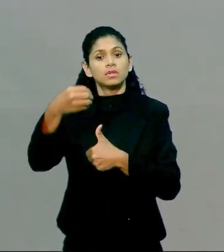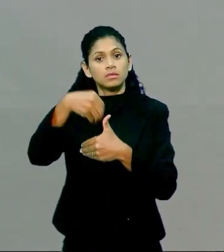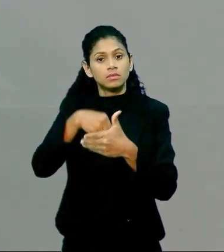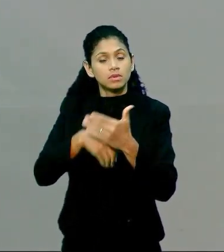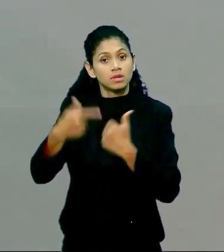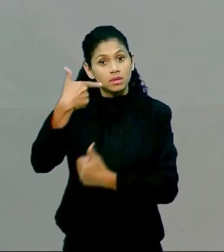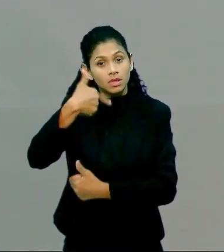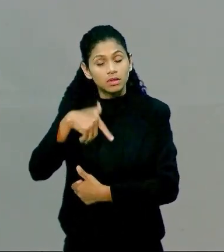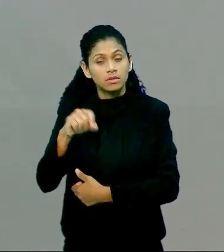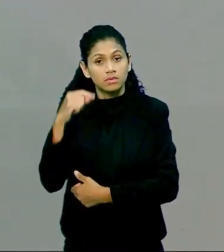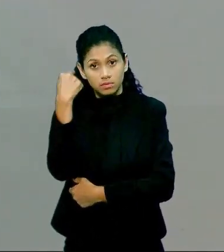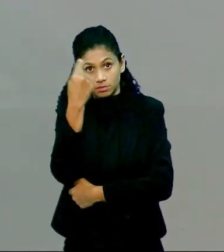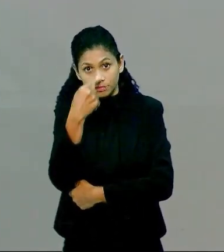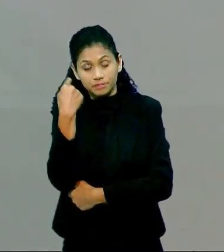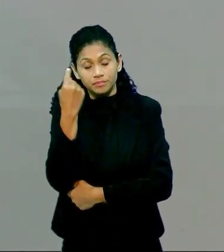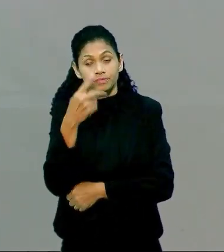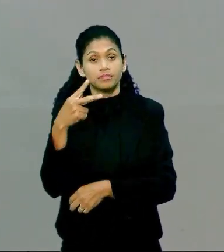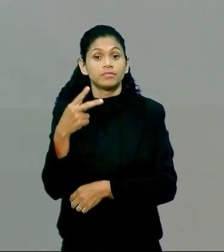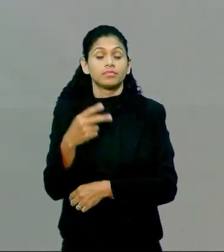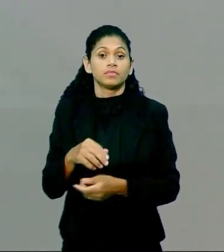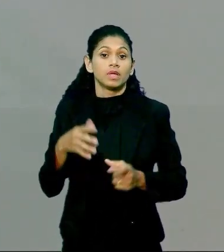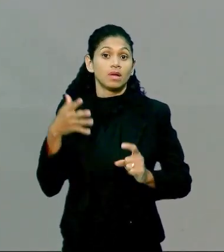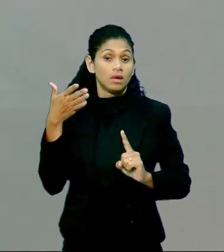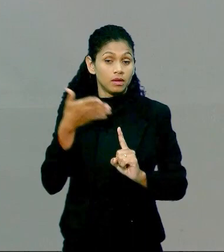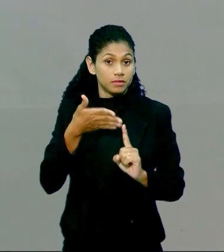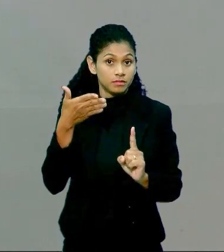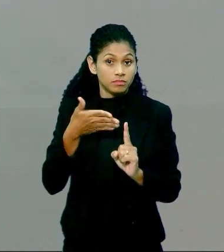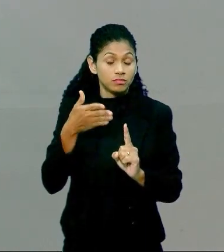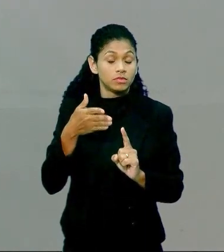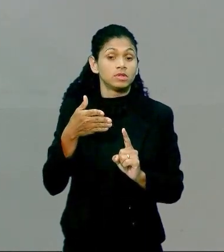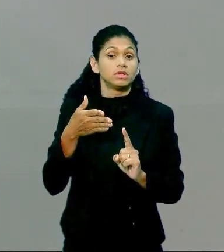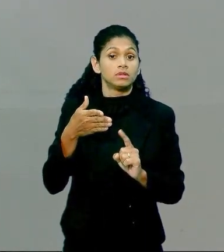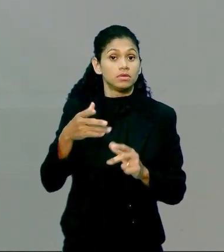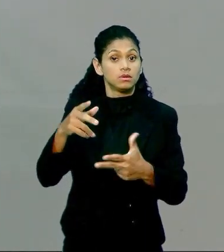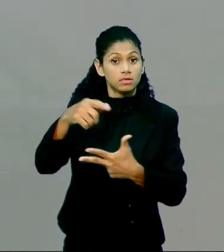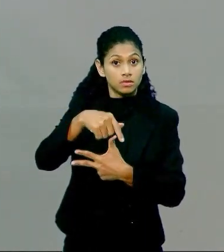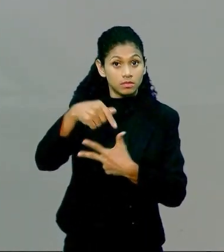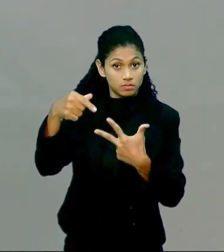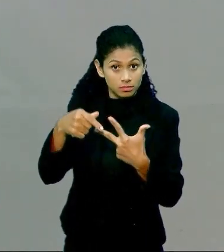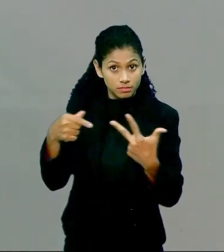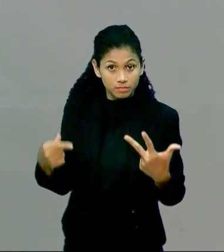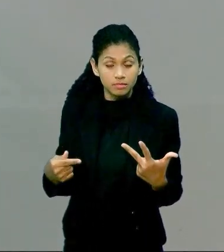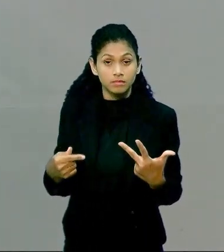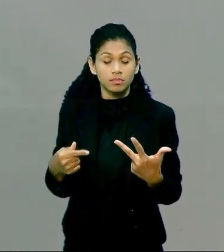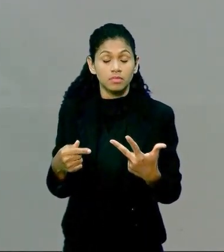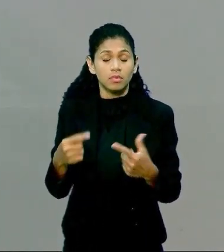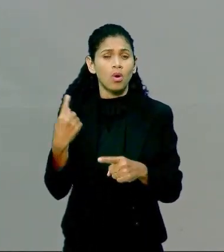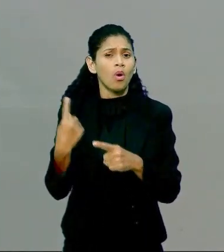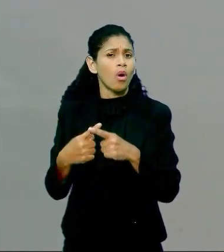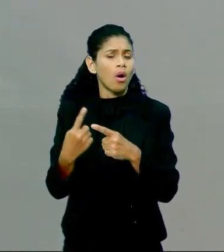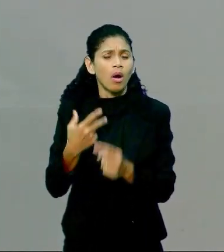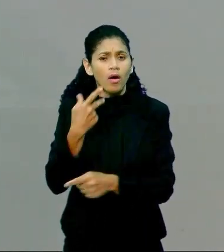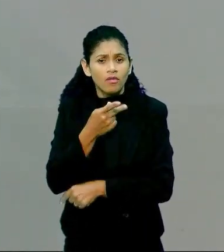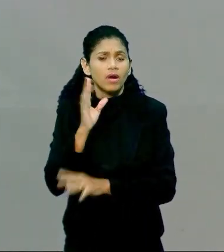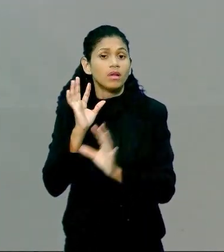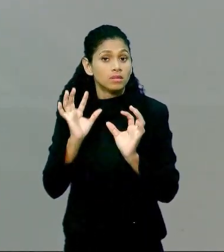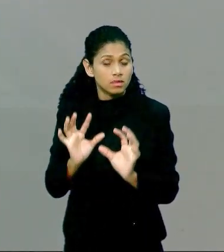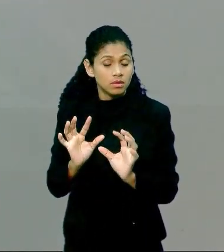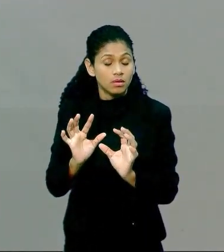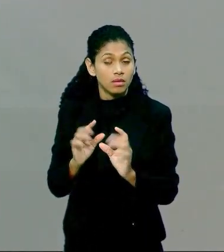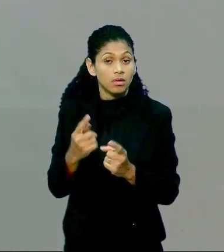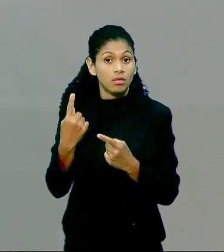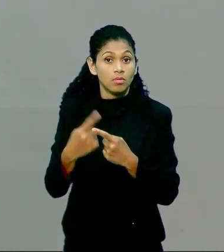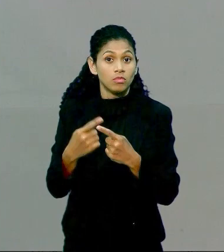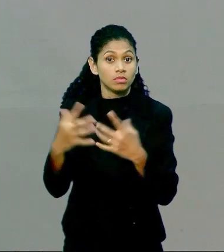língua espanhola, né, referente no tocante Enem, tá? Por que eu digo isso? Porque ela é uma